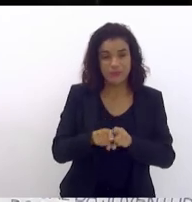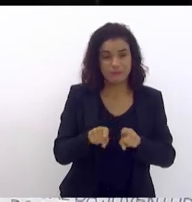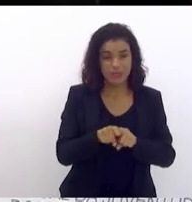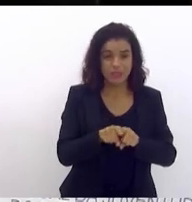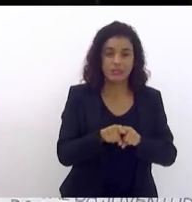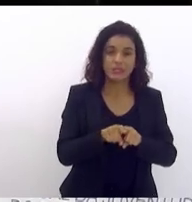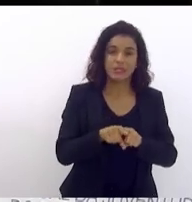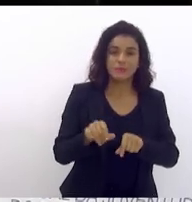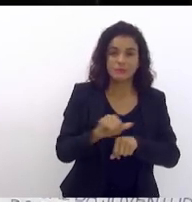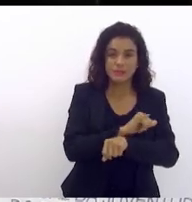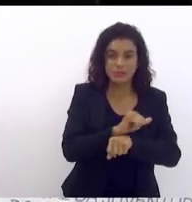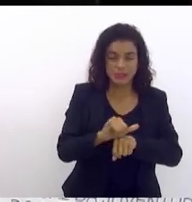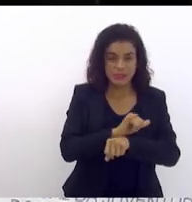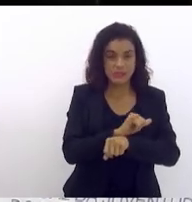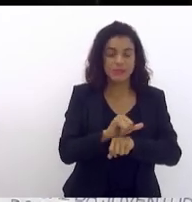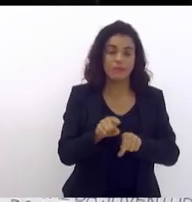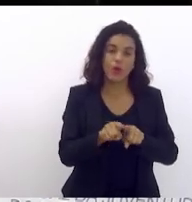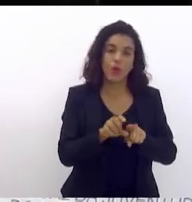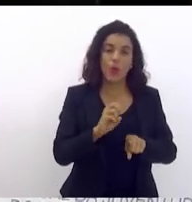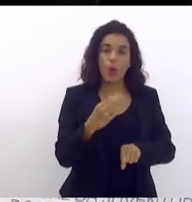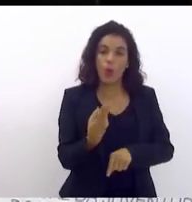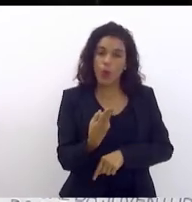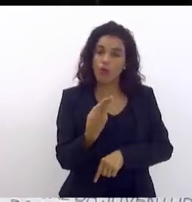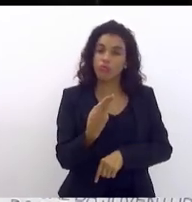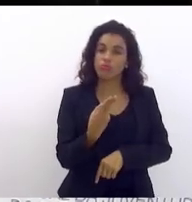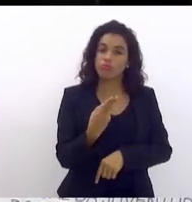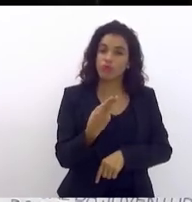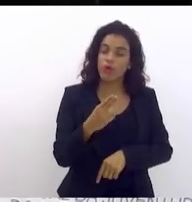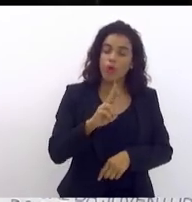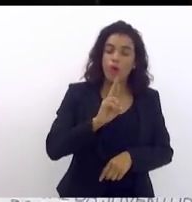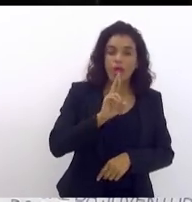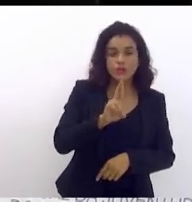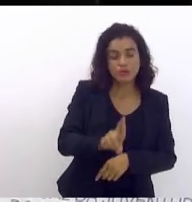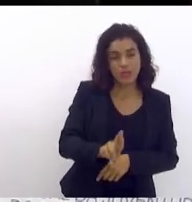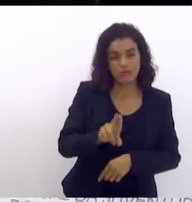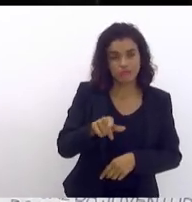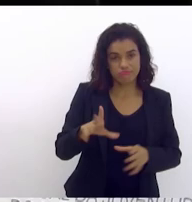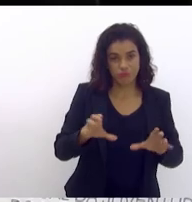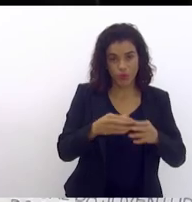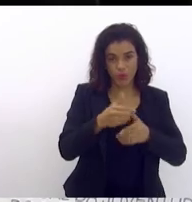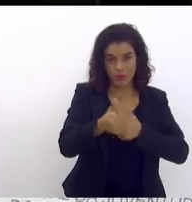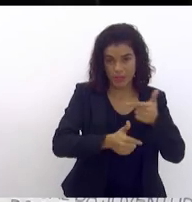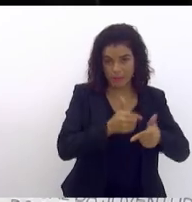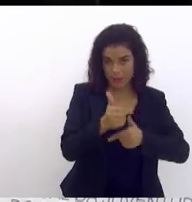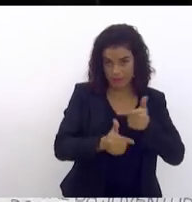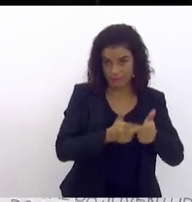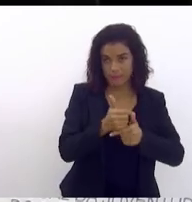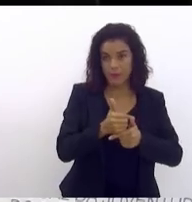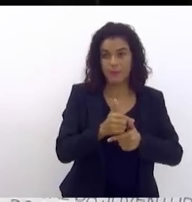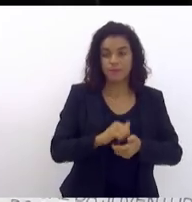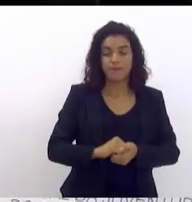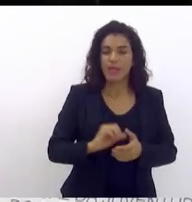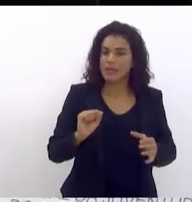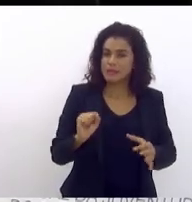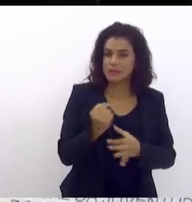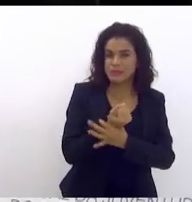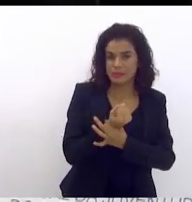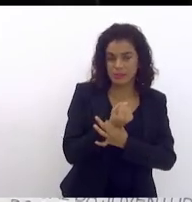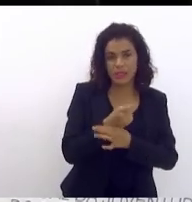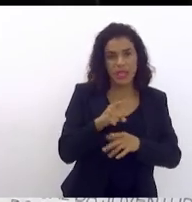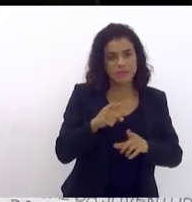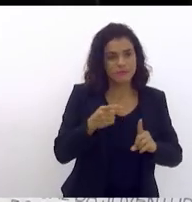existentes ou resultantes da atuação dessa frente no tocante à política de juventude assegurando que elas vão